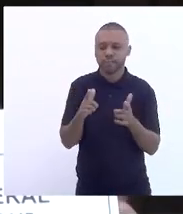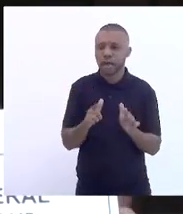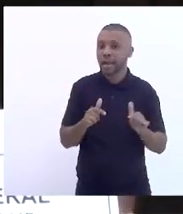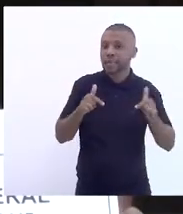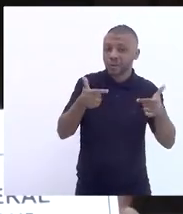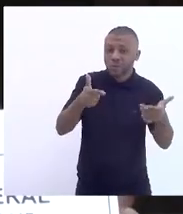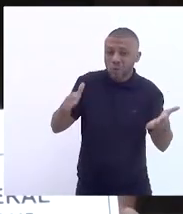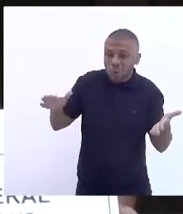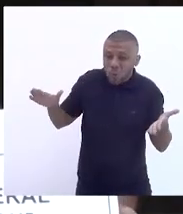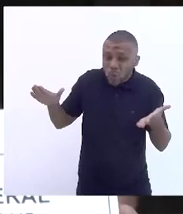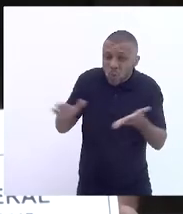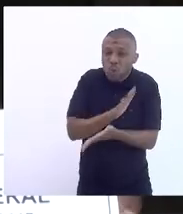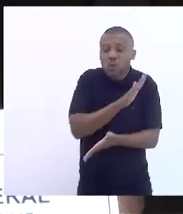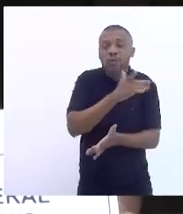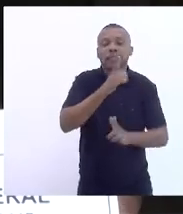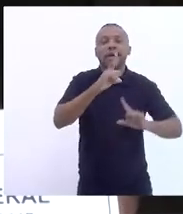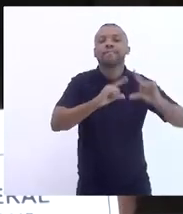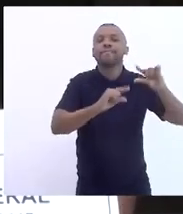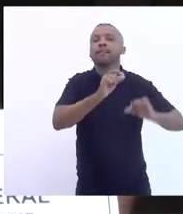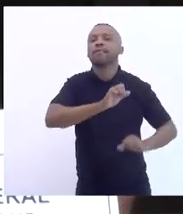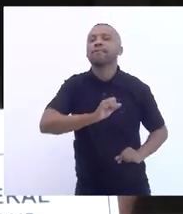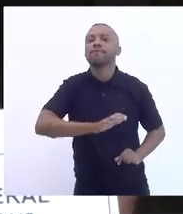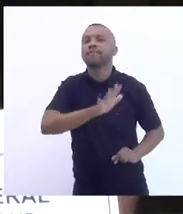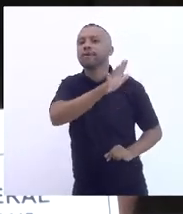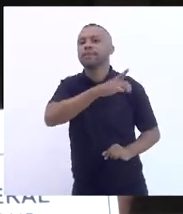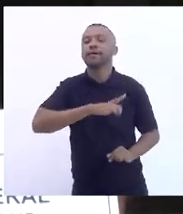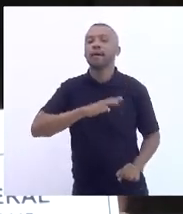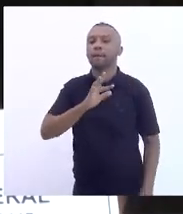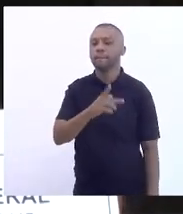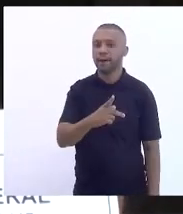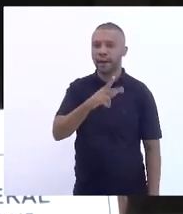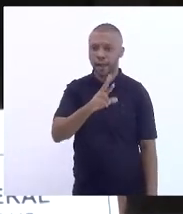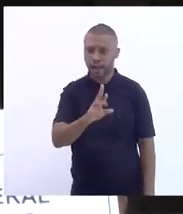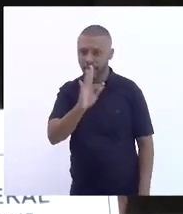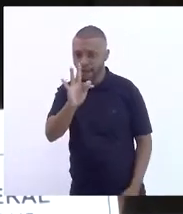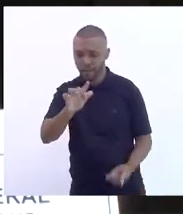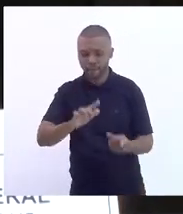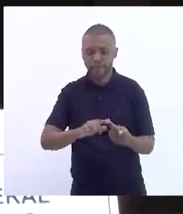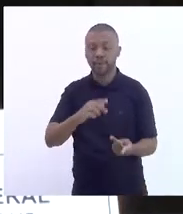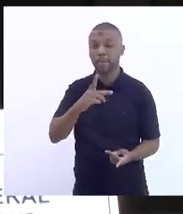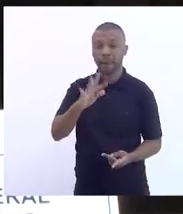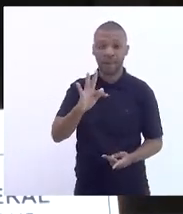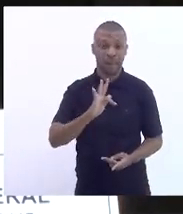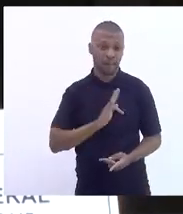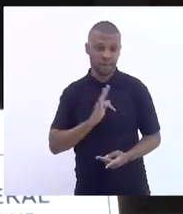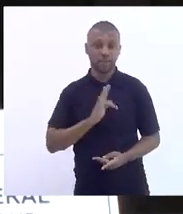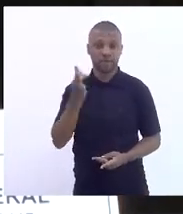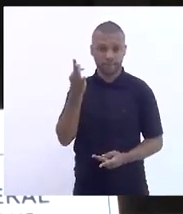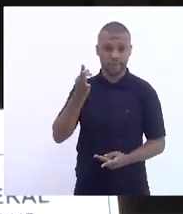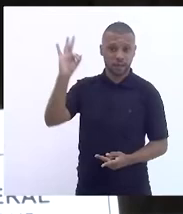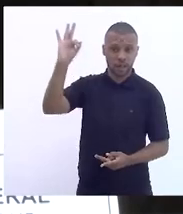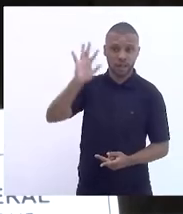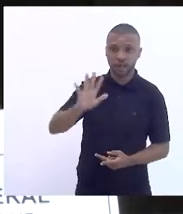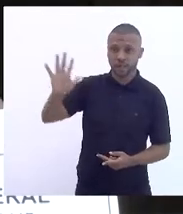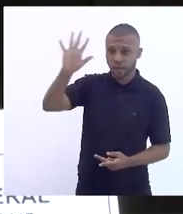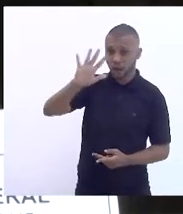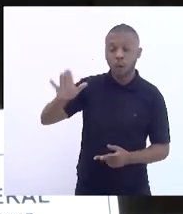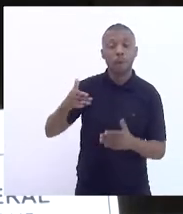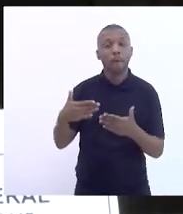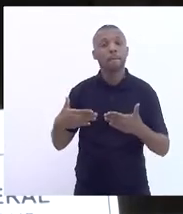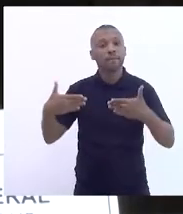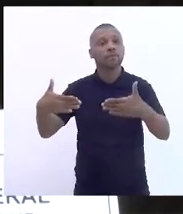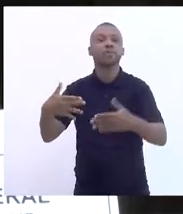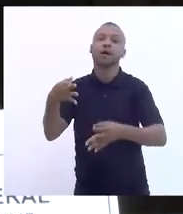Cruzeiro na chacina da Vila Cruzeiro tava lá Polícia Rodoviária Federal tava lá Polícia Federal o ministro da Justiça vai precisar